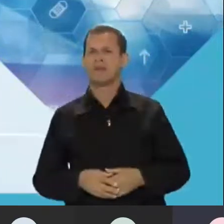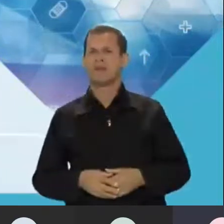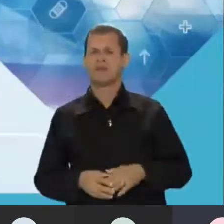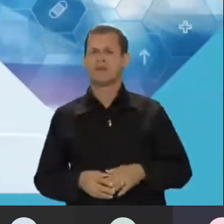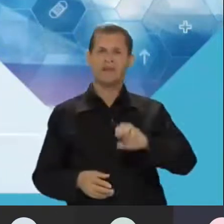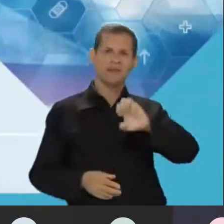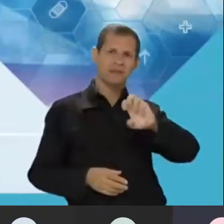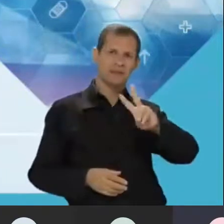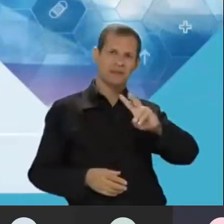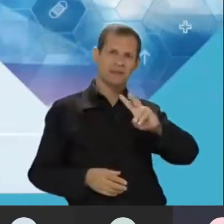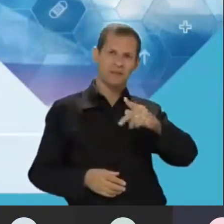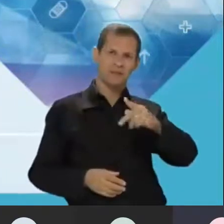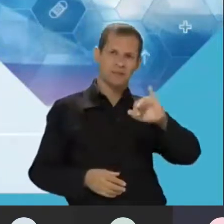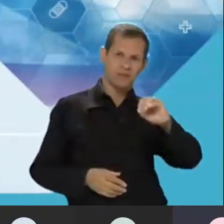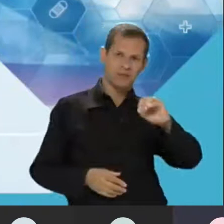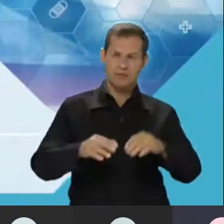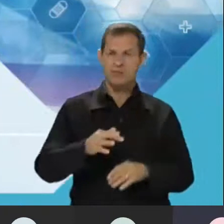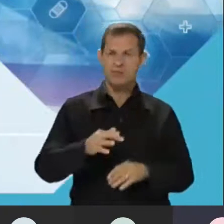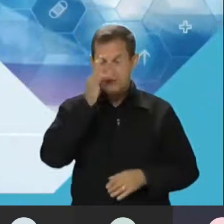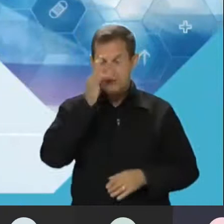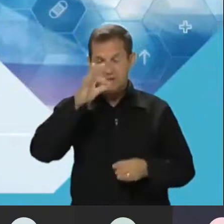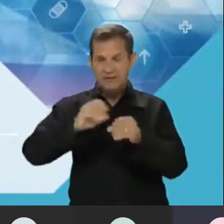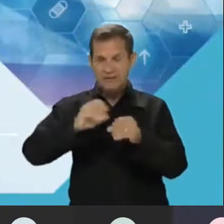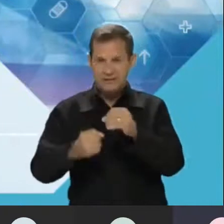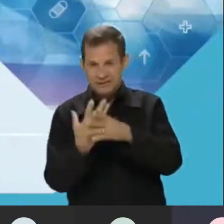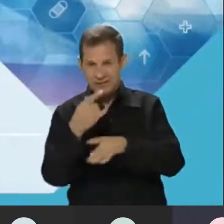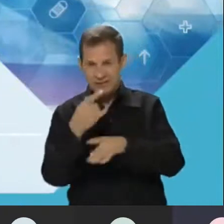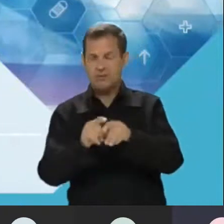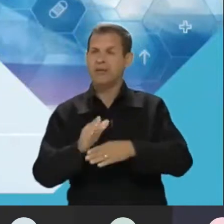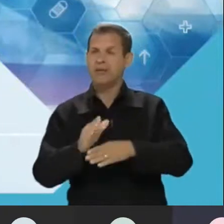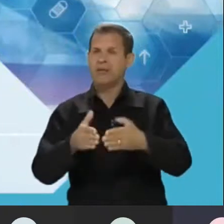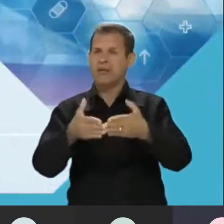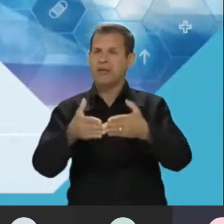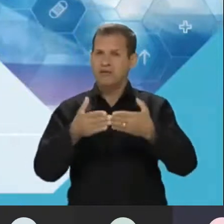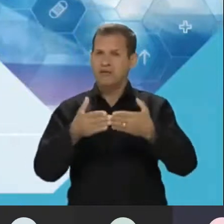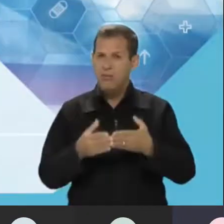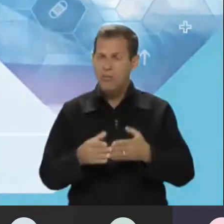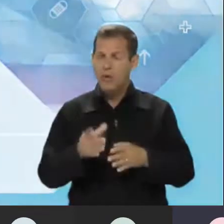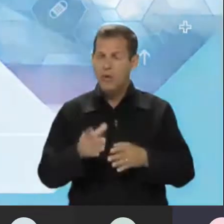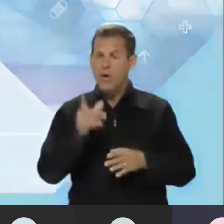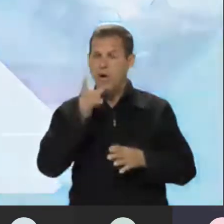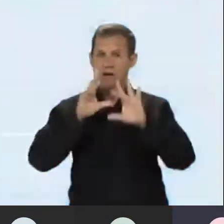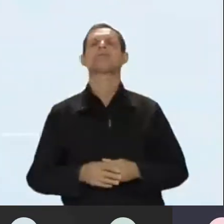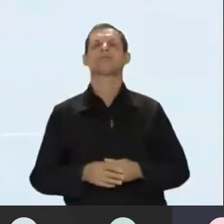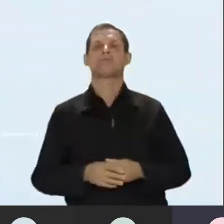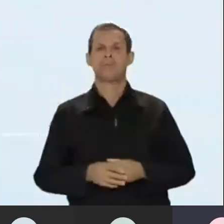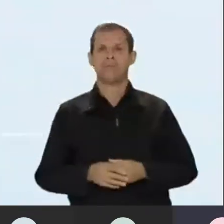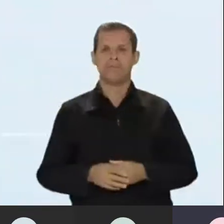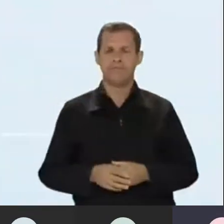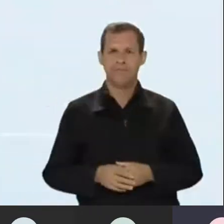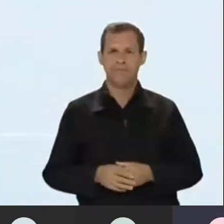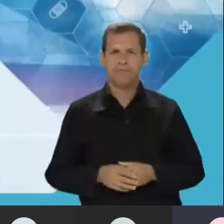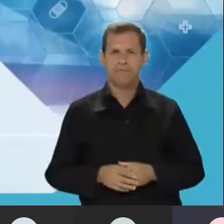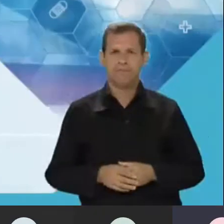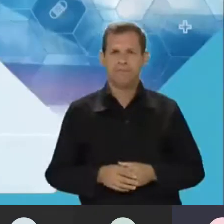da evapotranspiração das plantas, a gente também tem esse processo favorável de umidade.